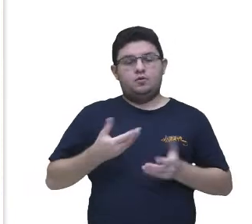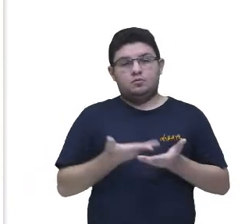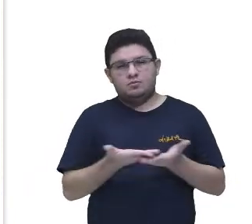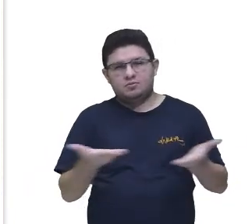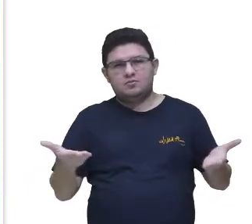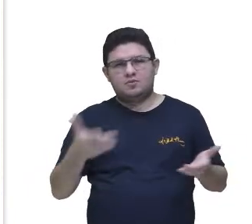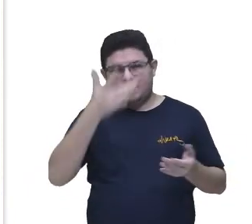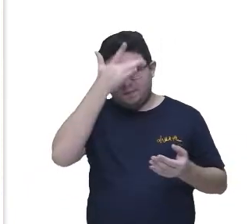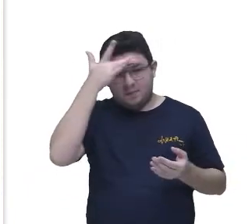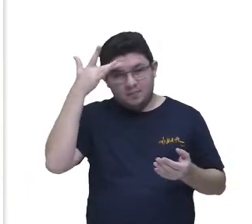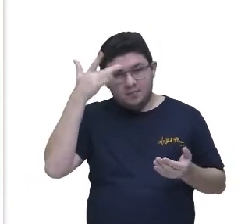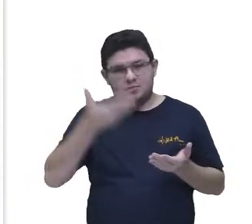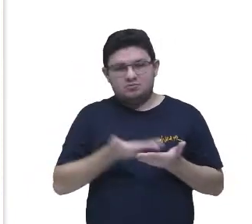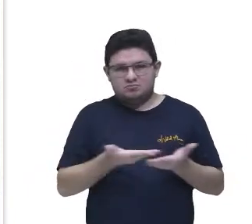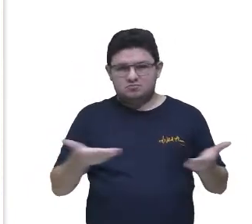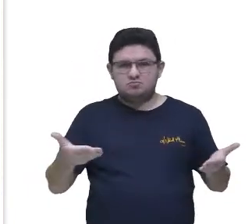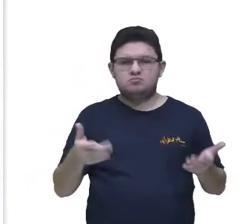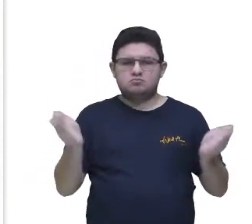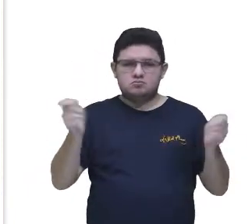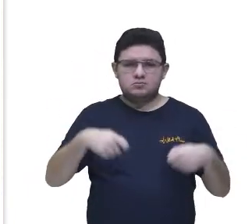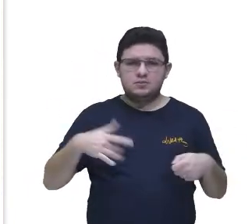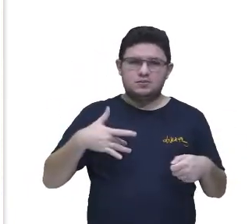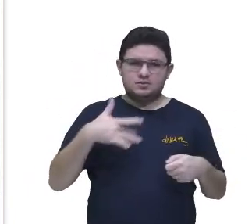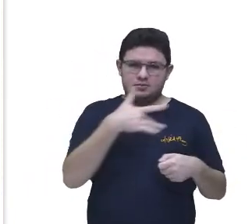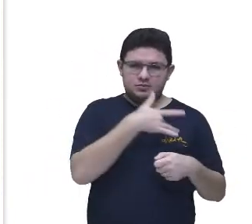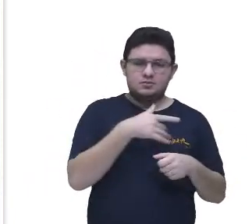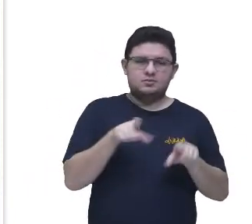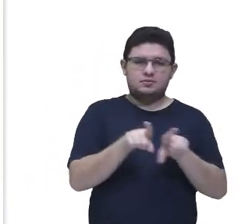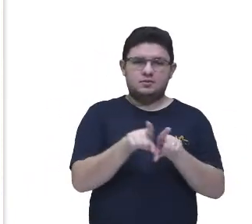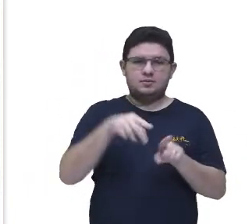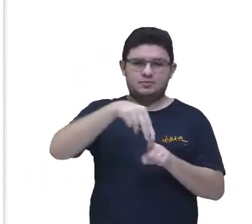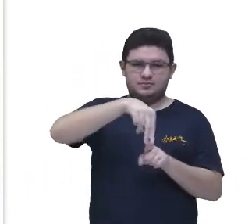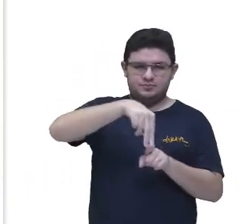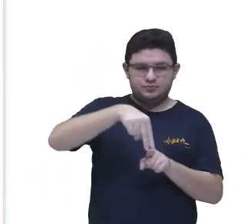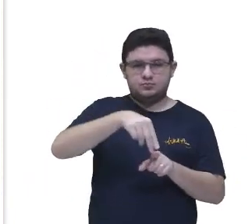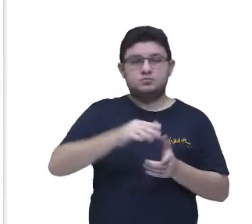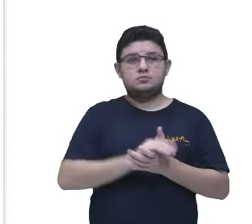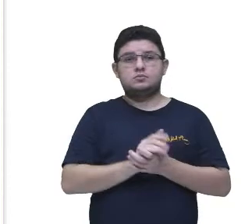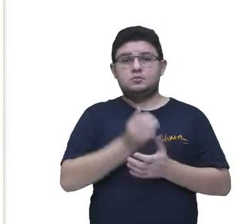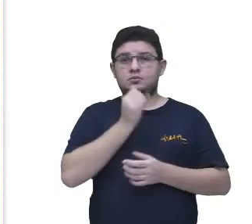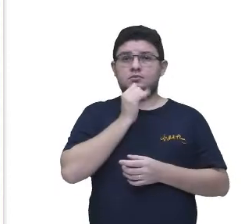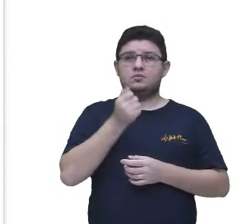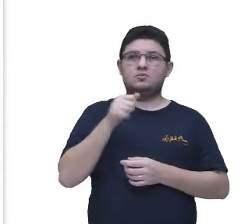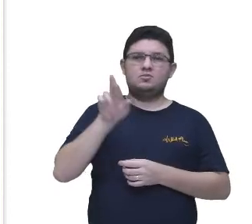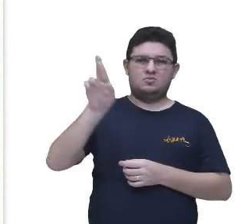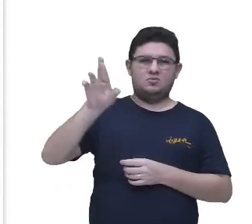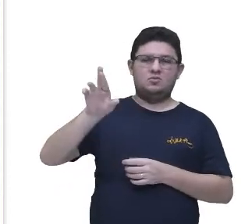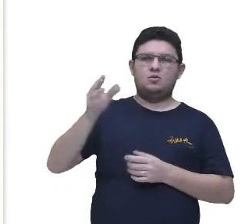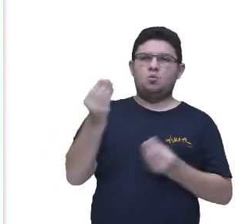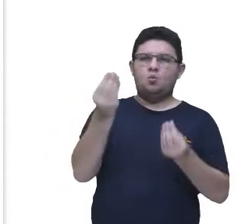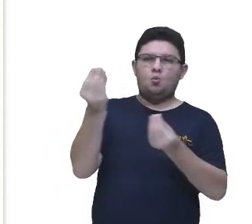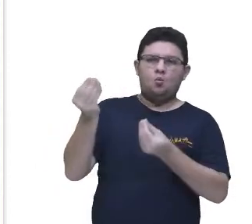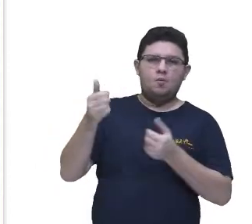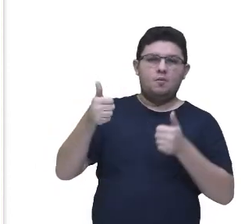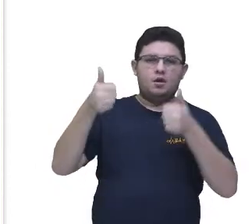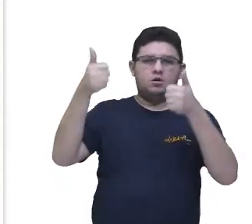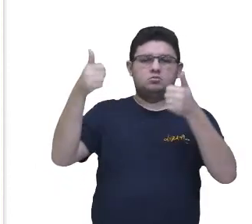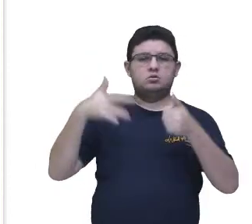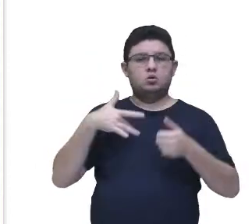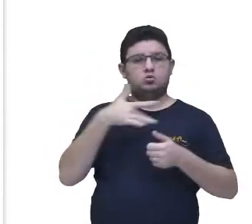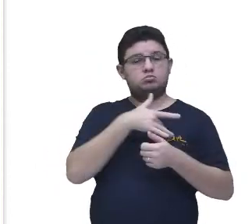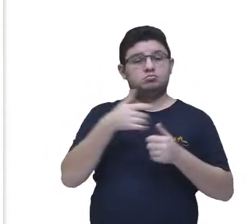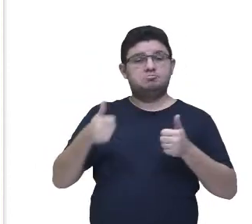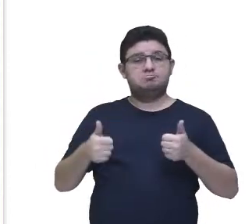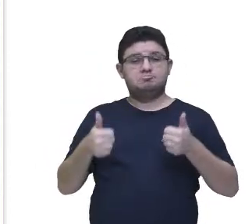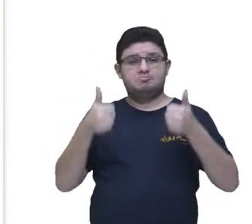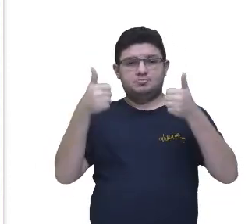saudável e equilibrada. Então, quanto melhor a qualidade do ar, mais saudável é aquela população. Quanto menor a